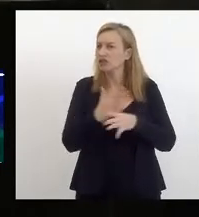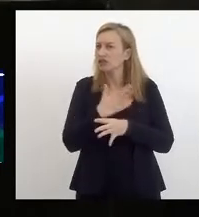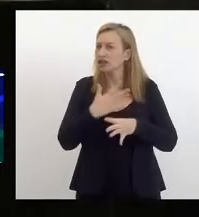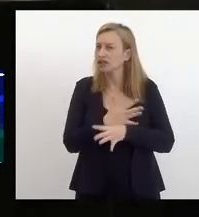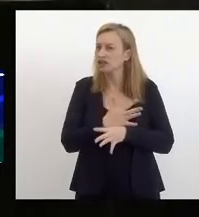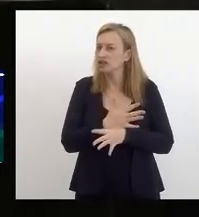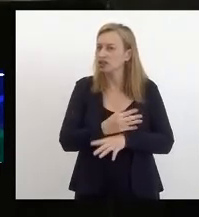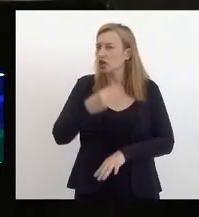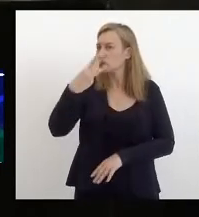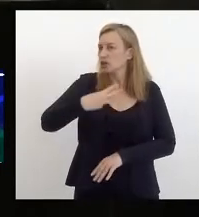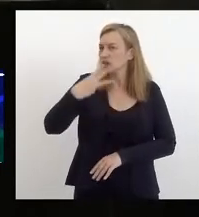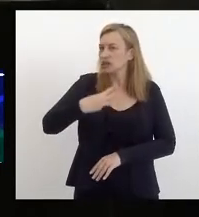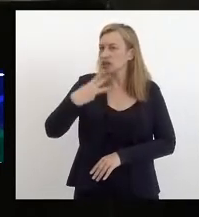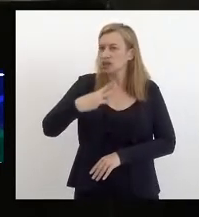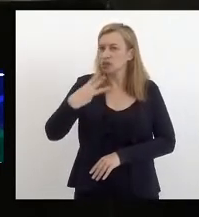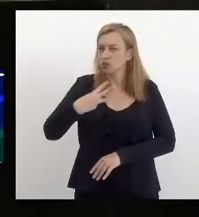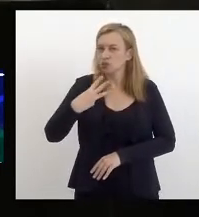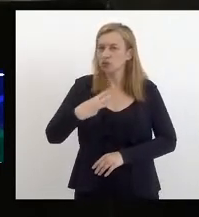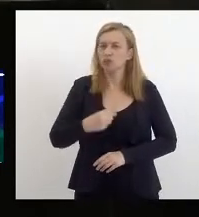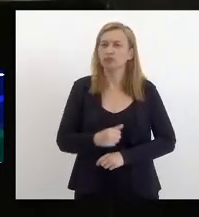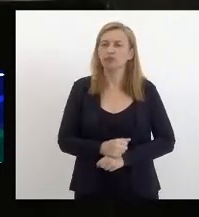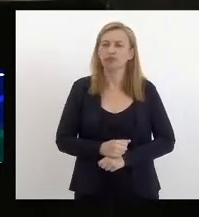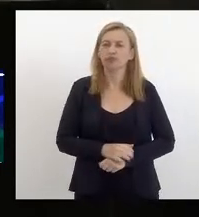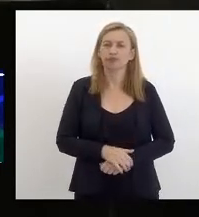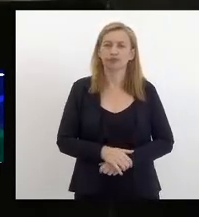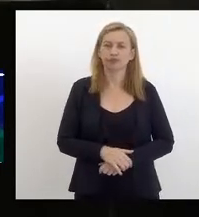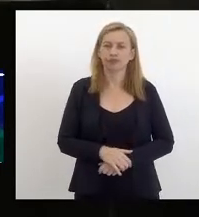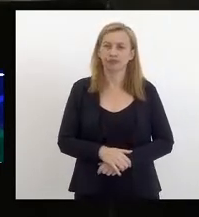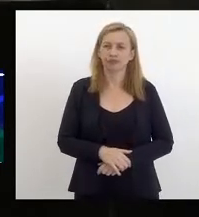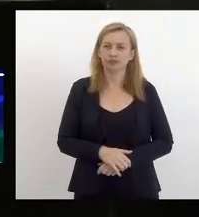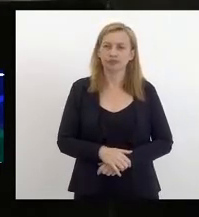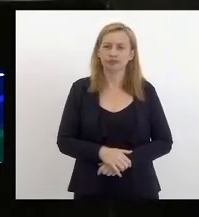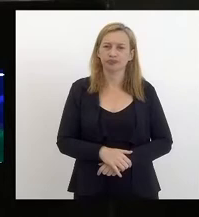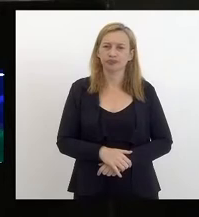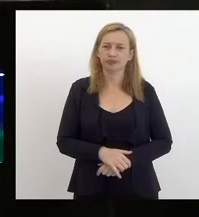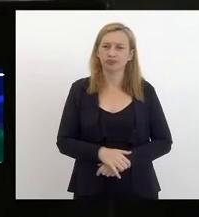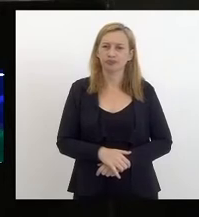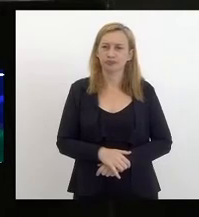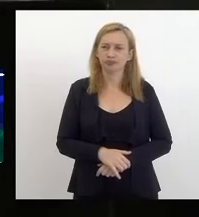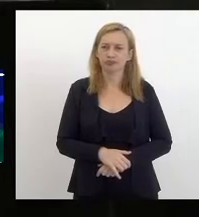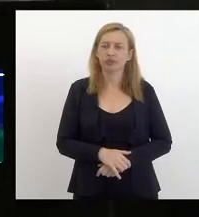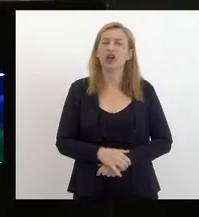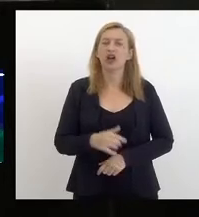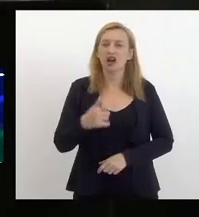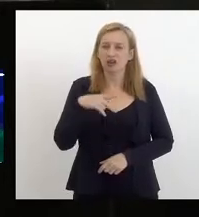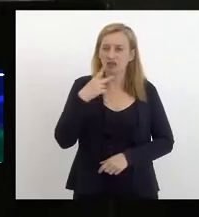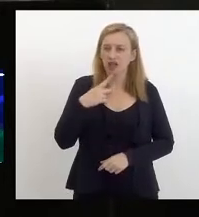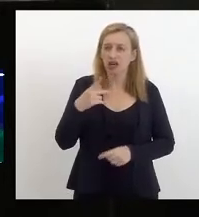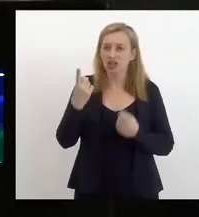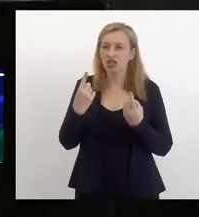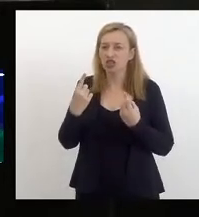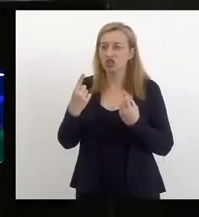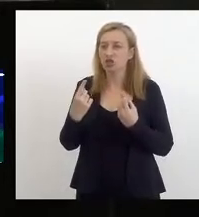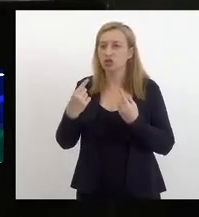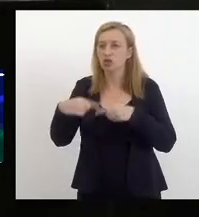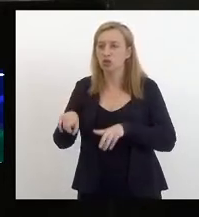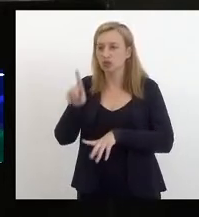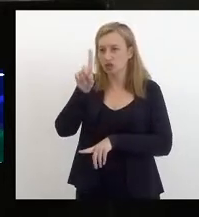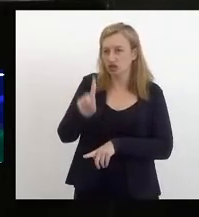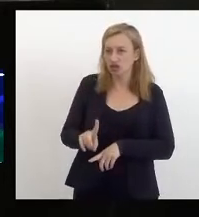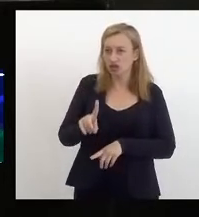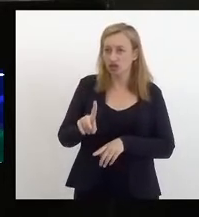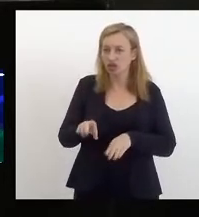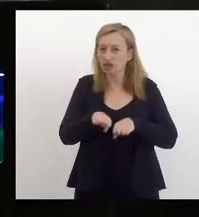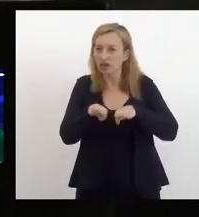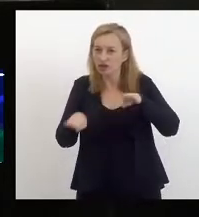e o terceiro o terceiro aspecto o terceiro elemento falei de violação de direitos falei das